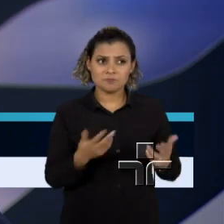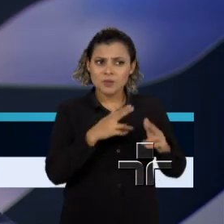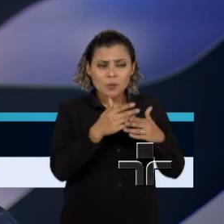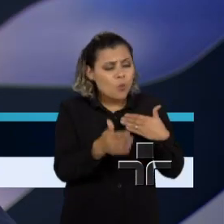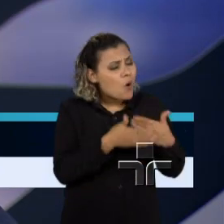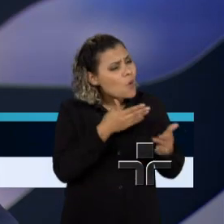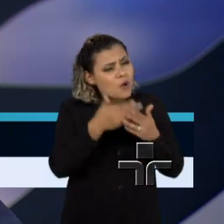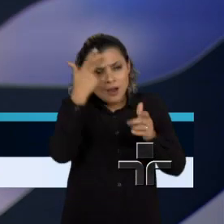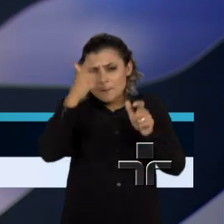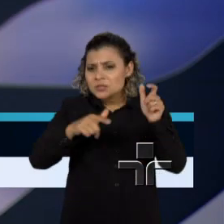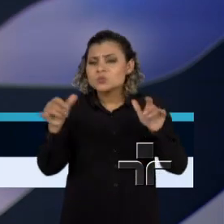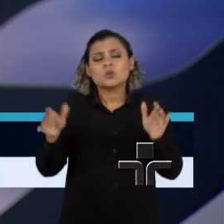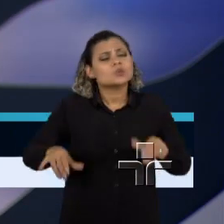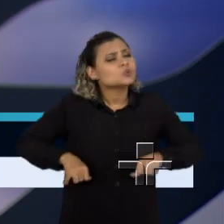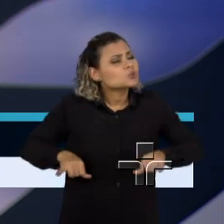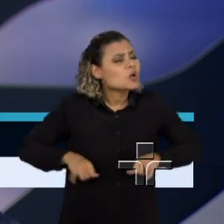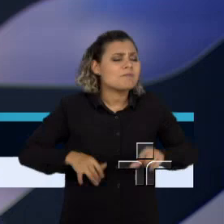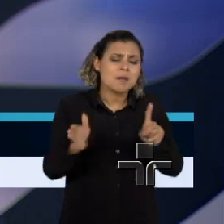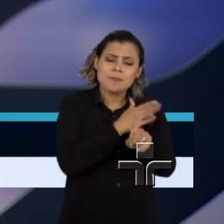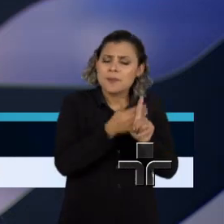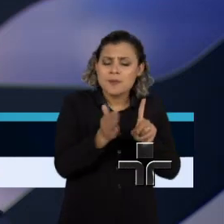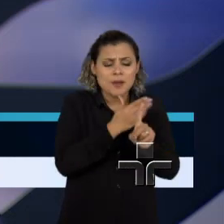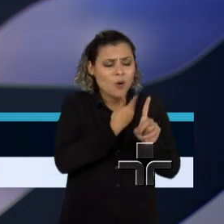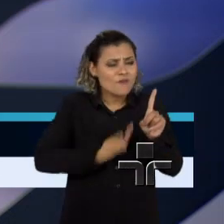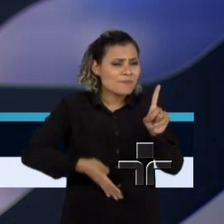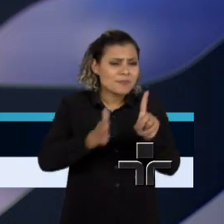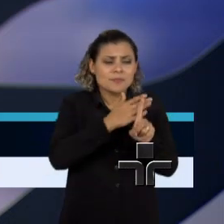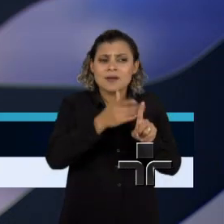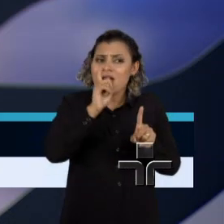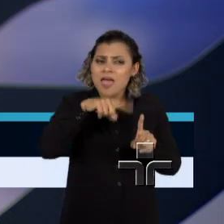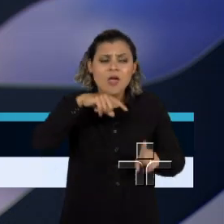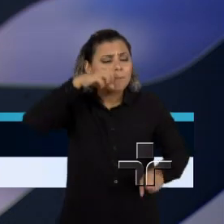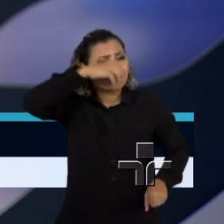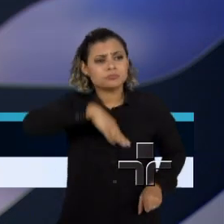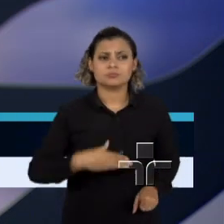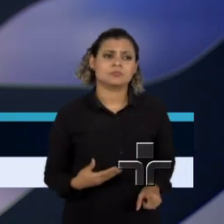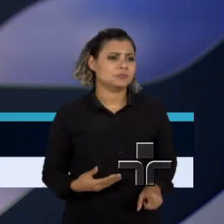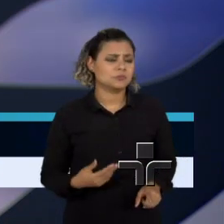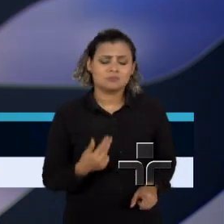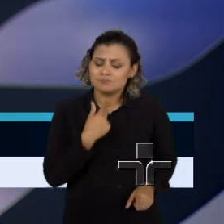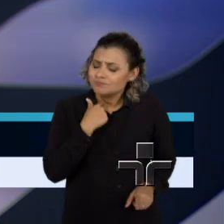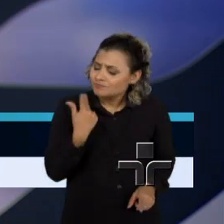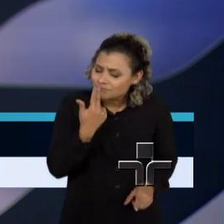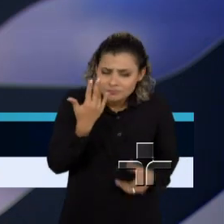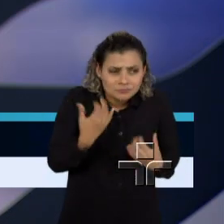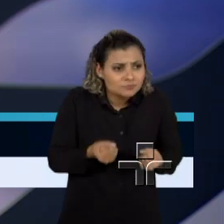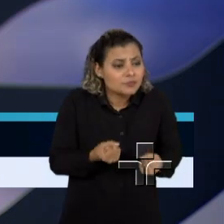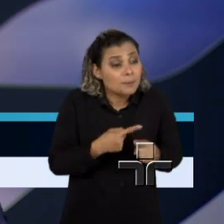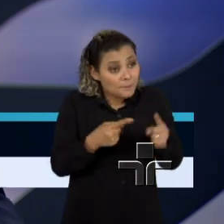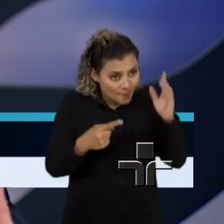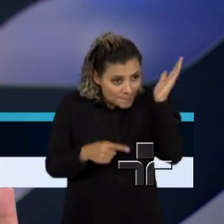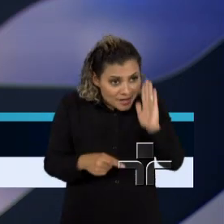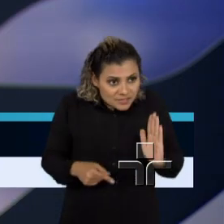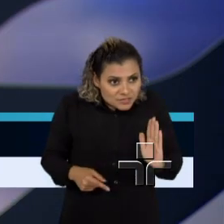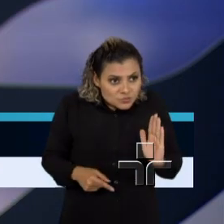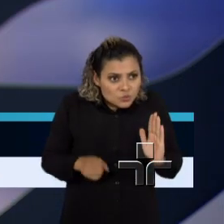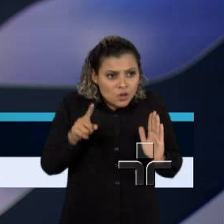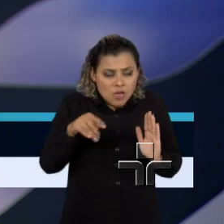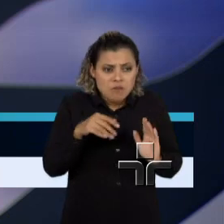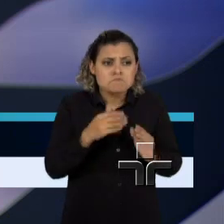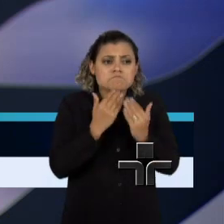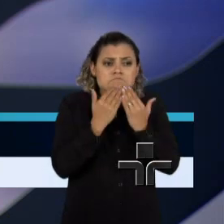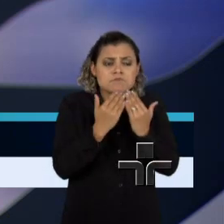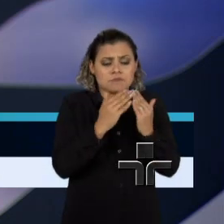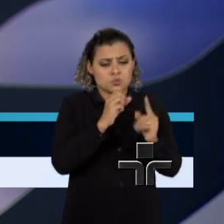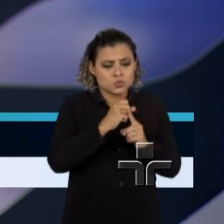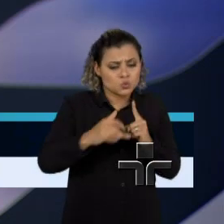pessoa torturada pelo Estado, isso é uma barbaridade. No entanto, não é no Brasil o apelo social, isso que